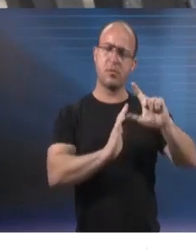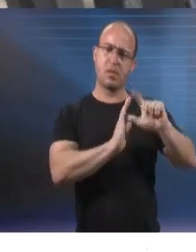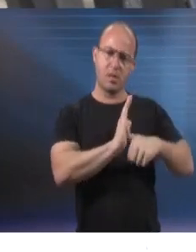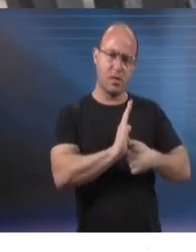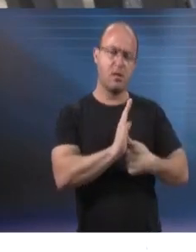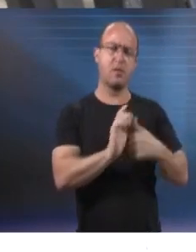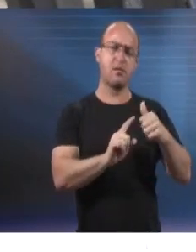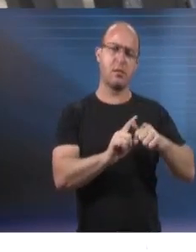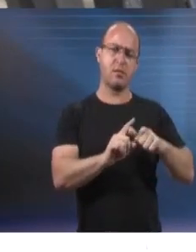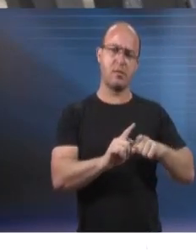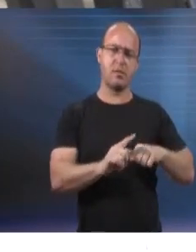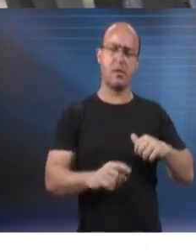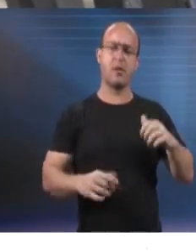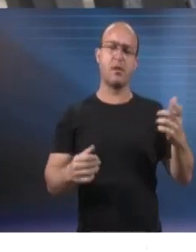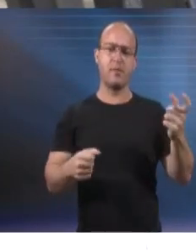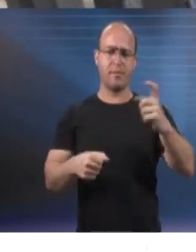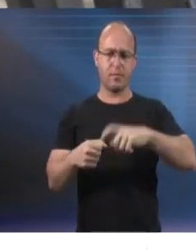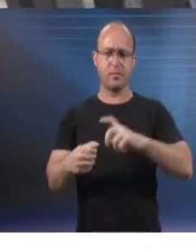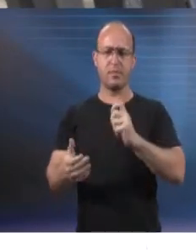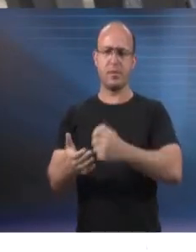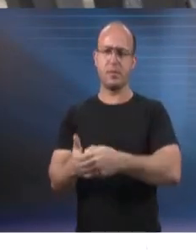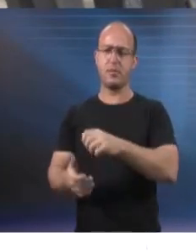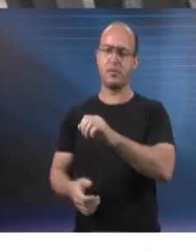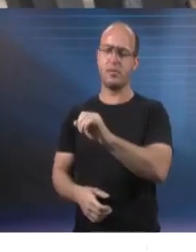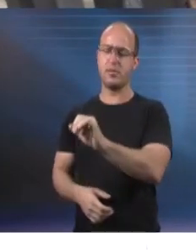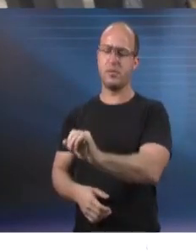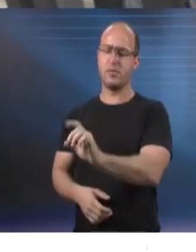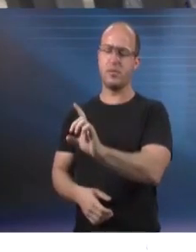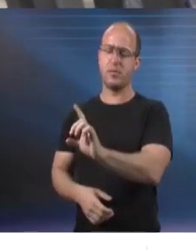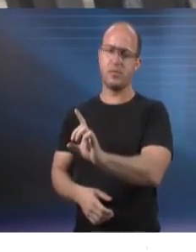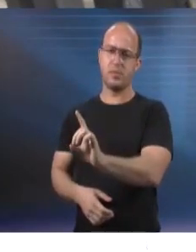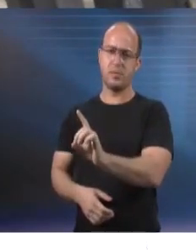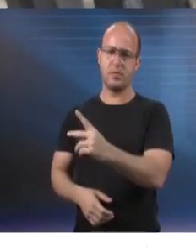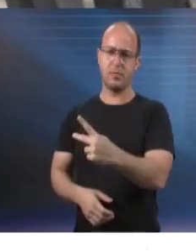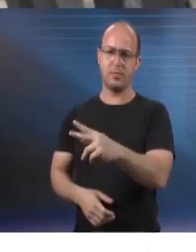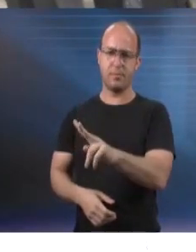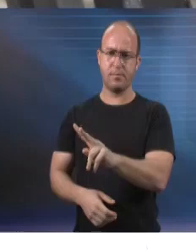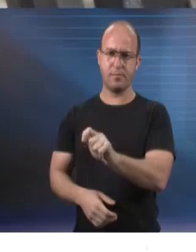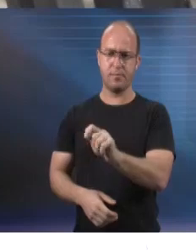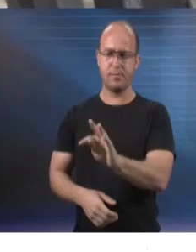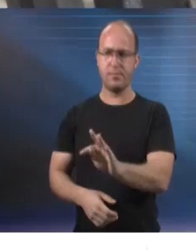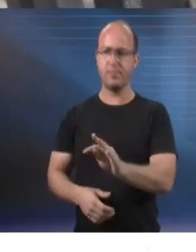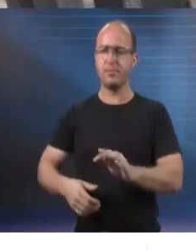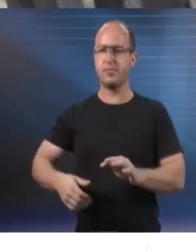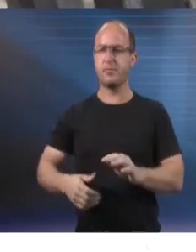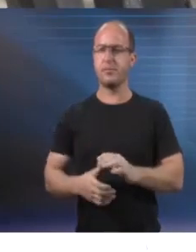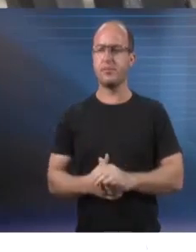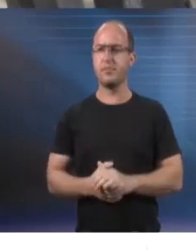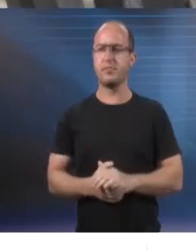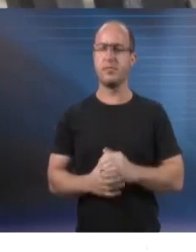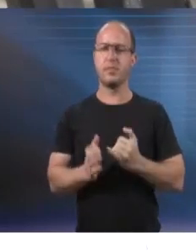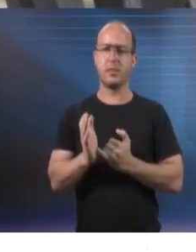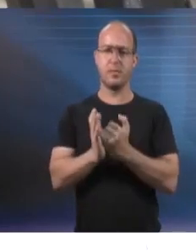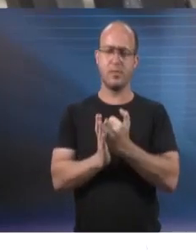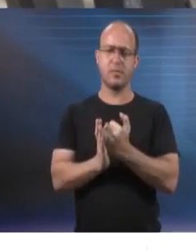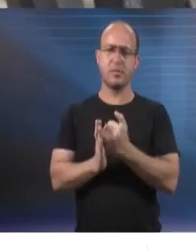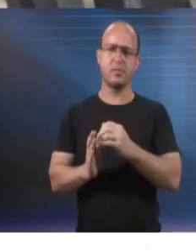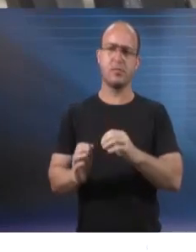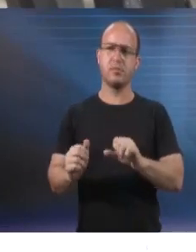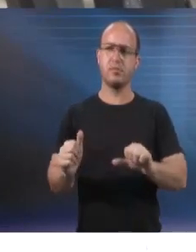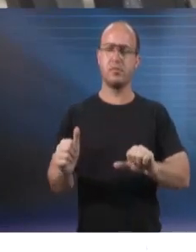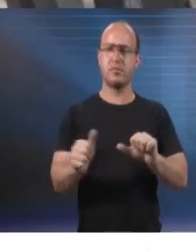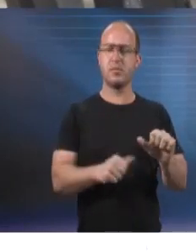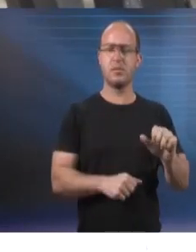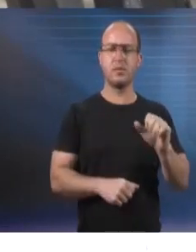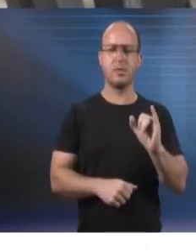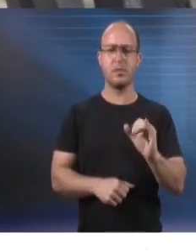vai agora ter que voltar a pagar o seguro DPVAT. imposto na transação de imóveis. CBS e